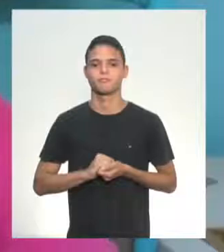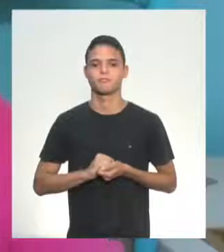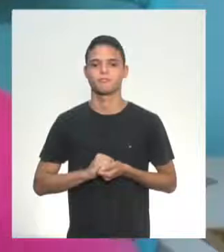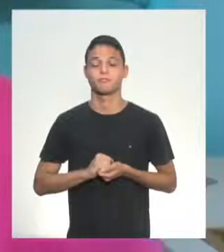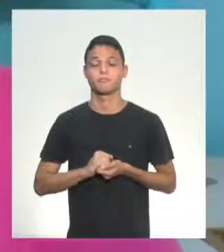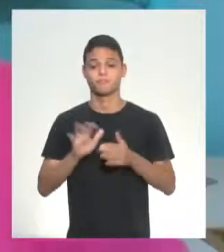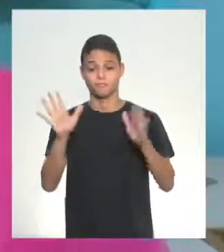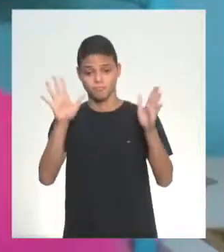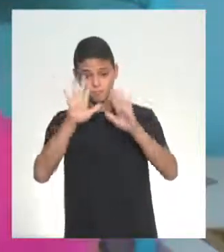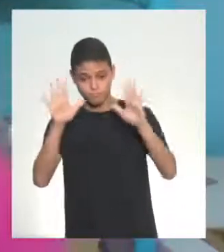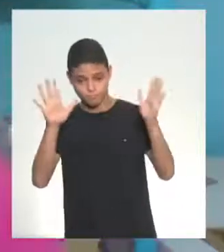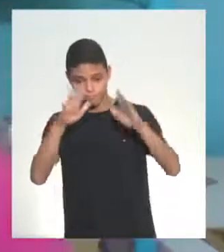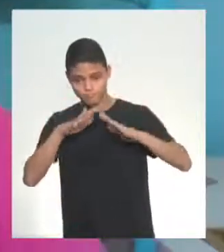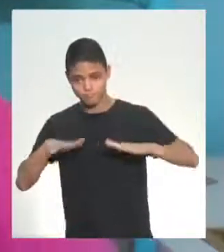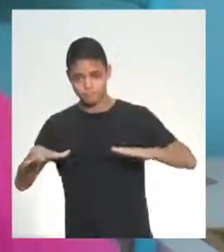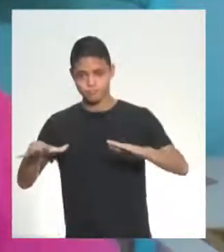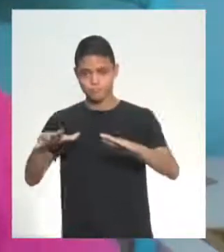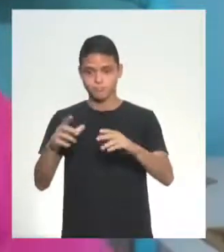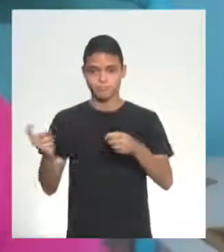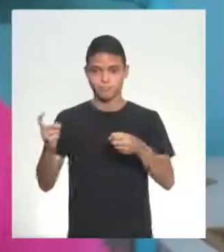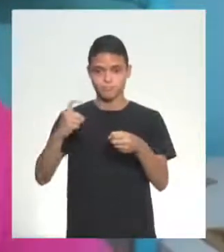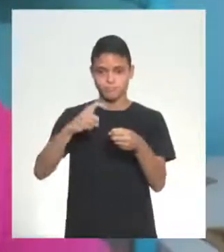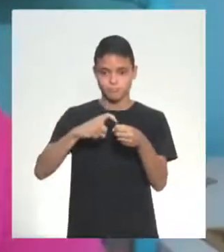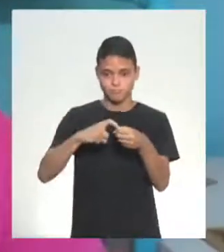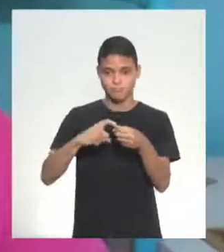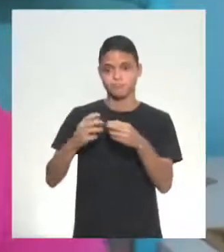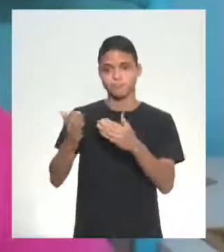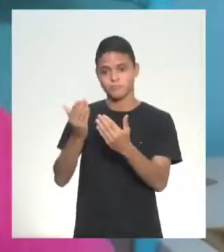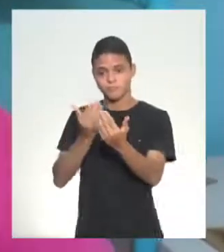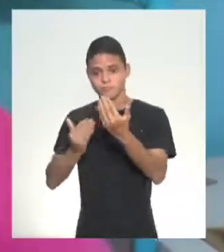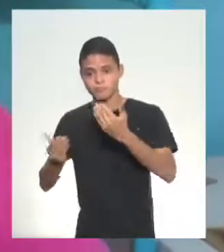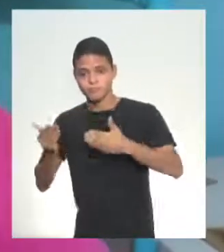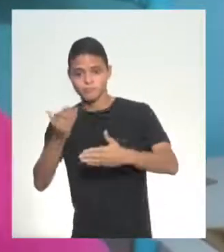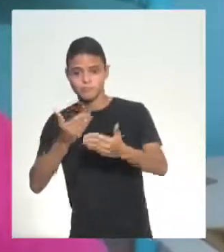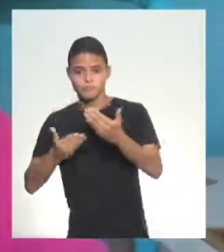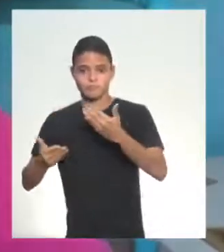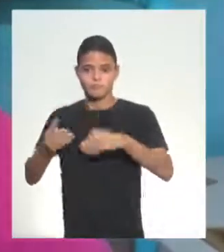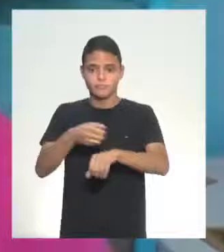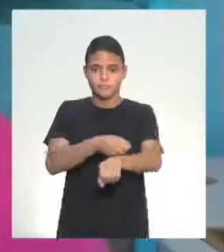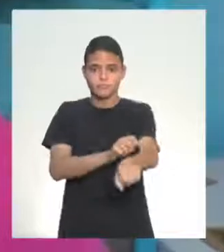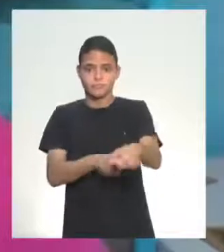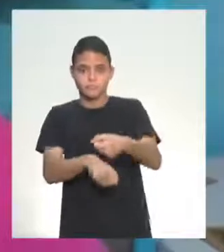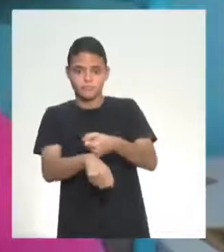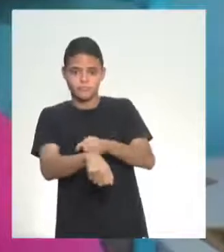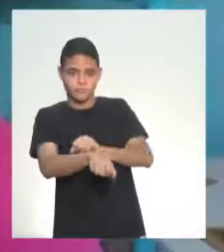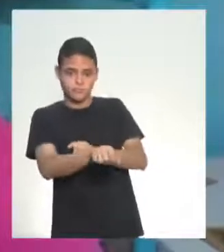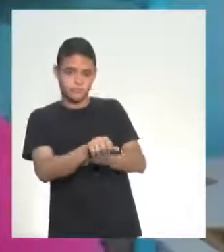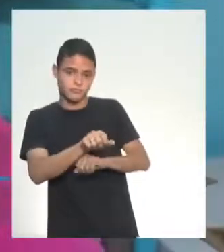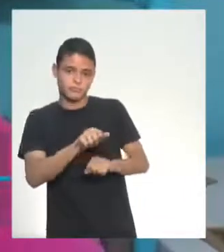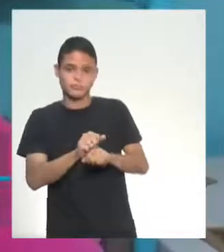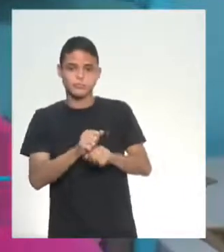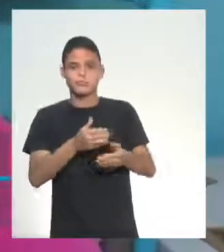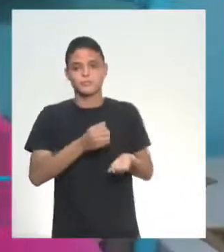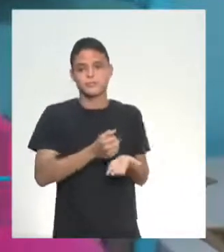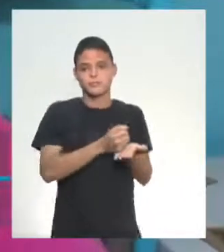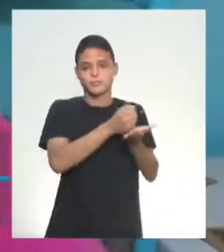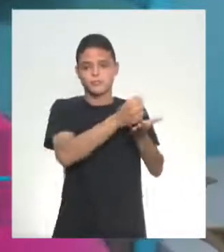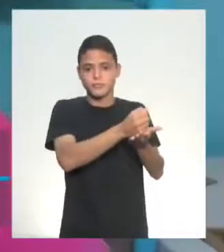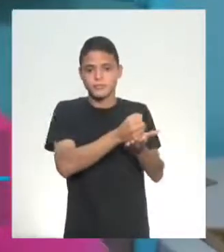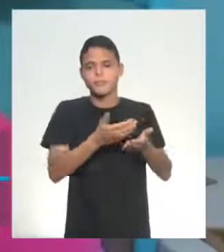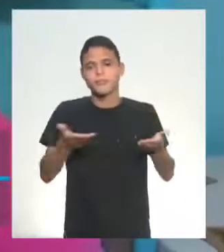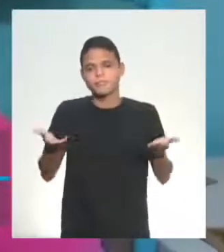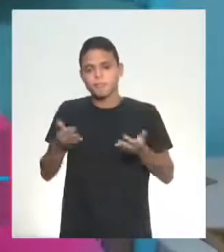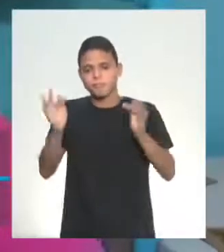Olá, pessoal. Voltamos na nossa interação da aula Mão na Massa e o Chipo. Muito feliz de estar com vocês aqui